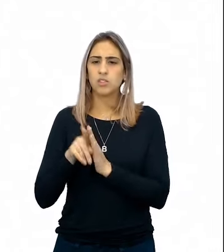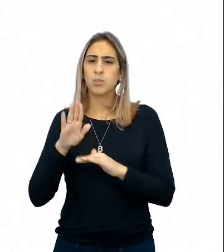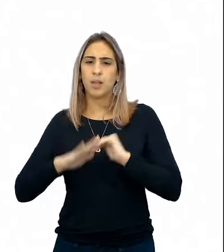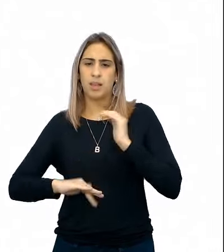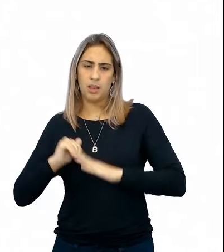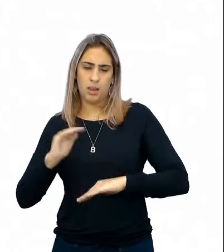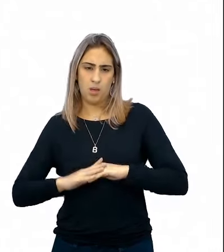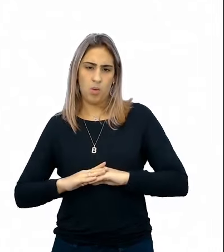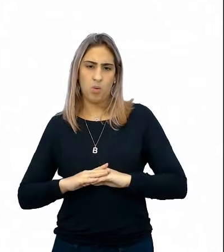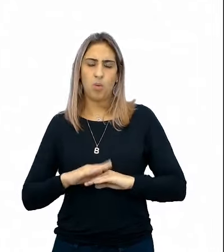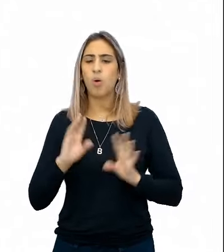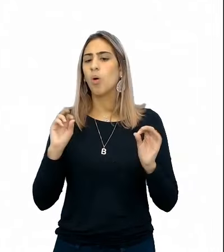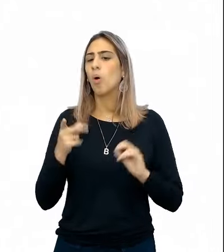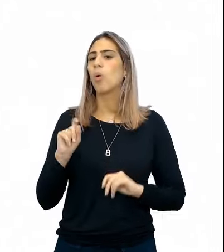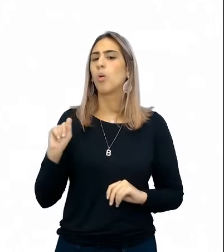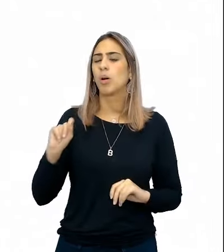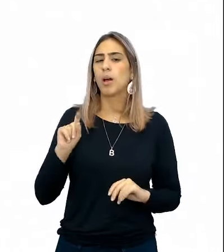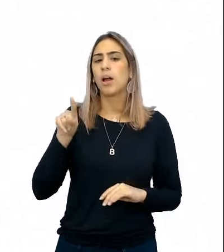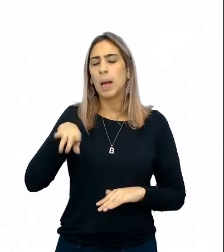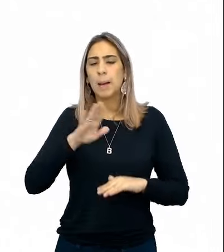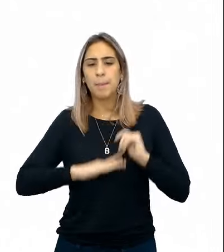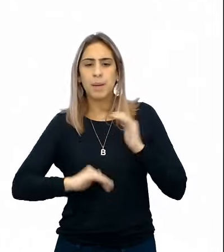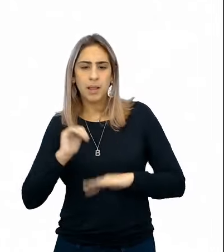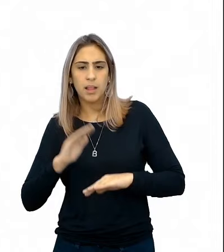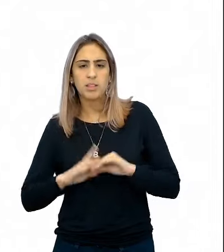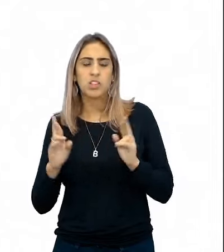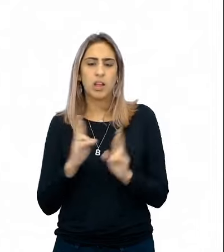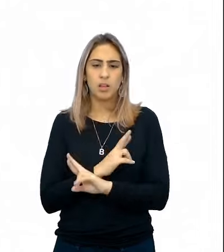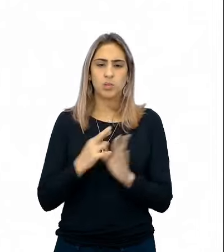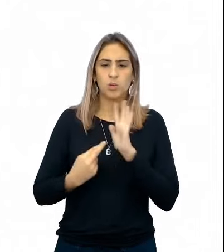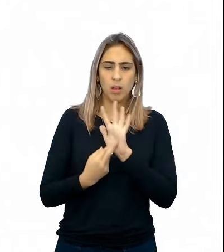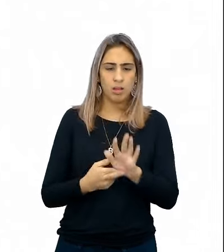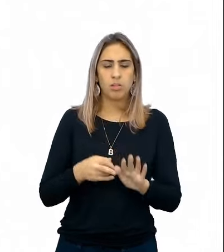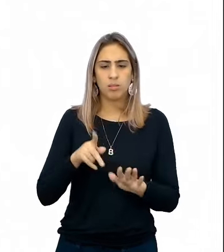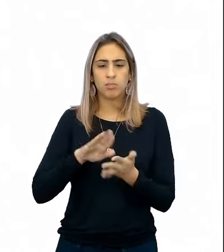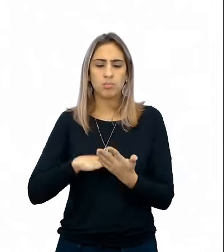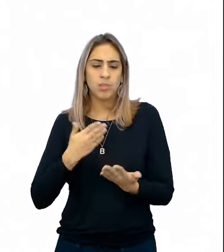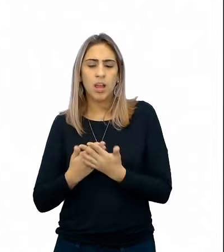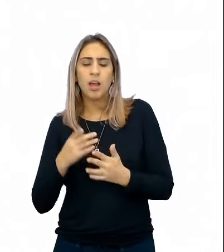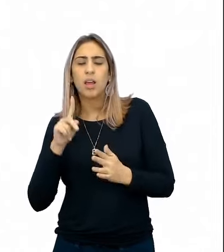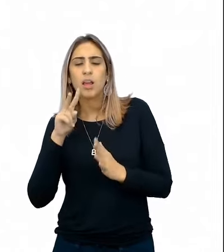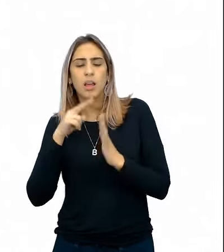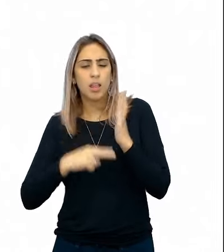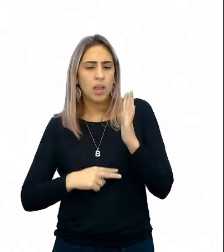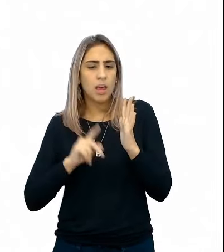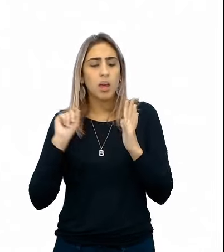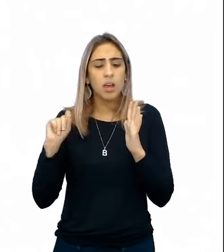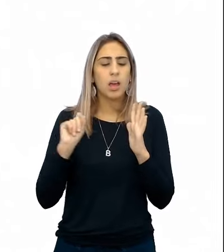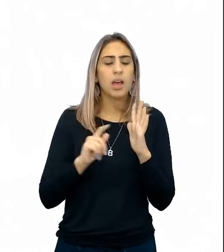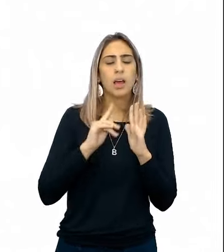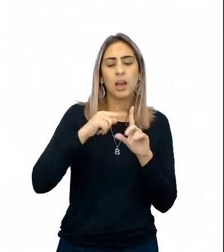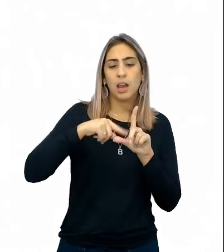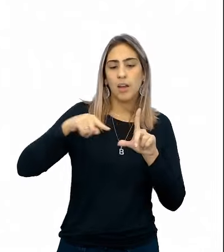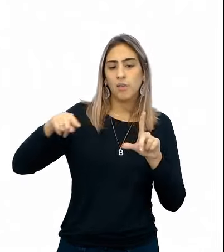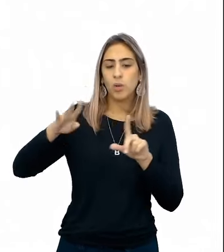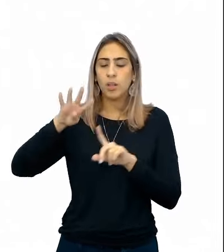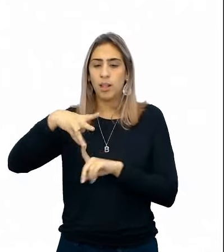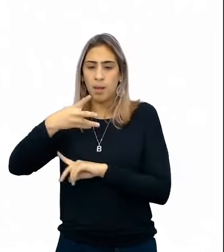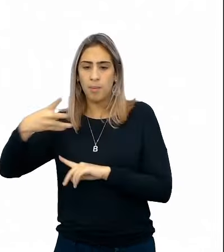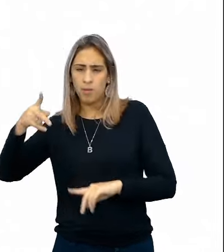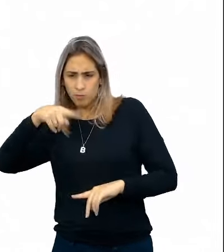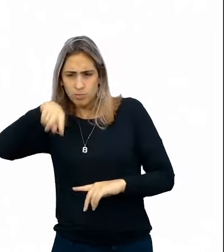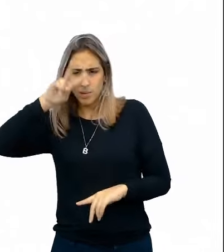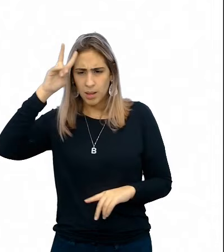material. Ou seja, são habilidades relacionadas à interpretação de gráficos e tabelas. Vocês lembram que